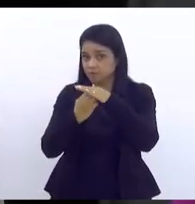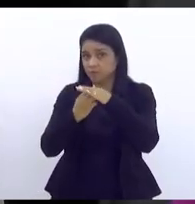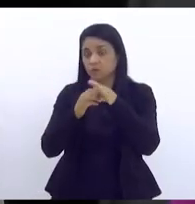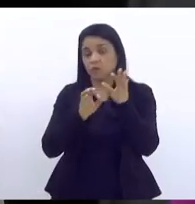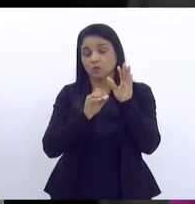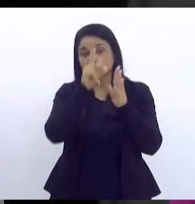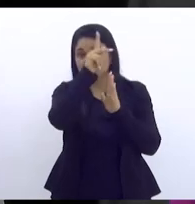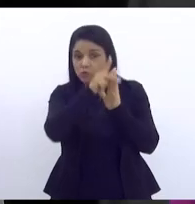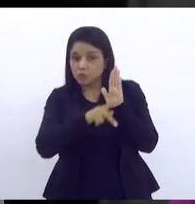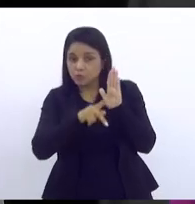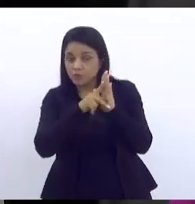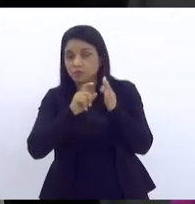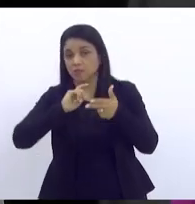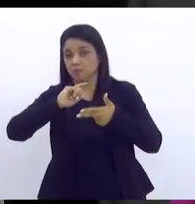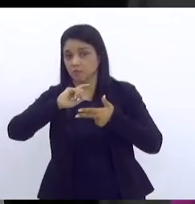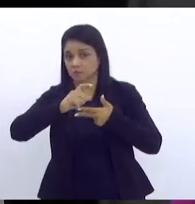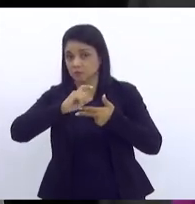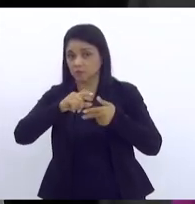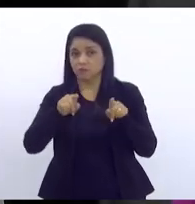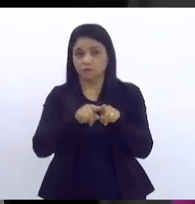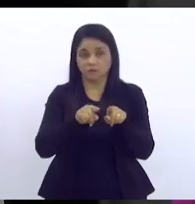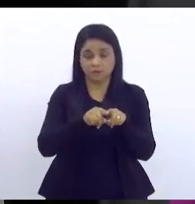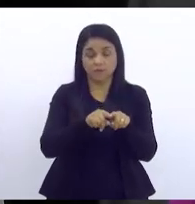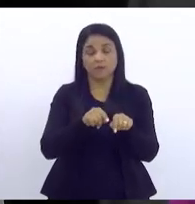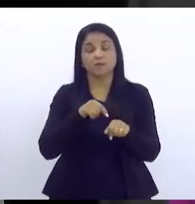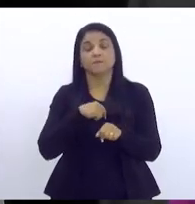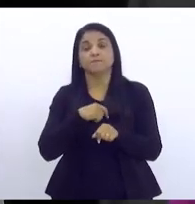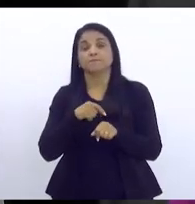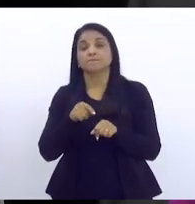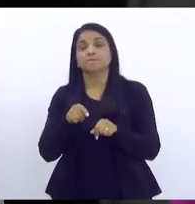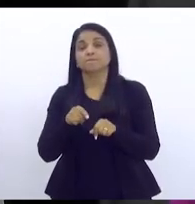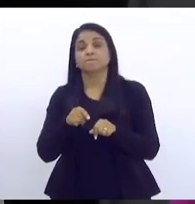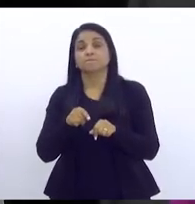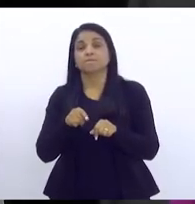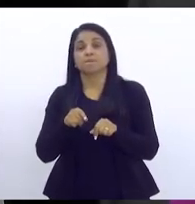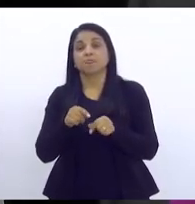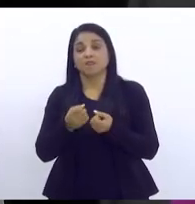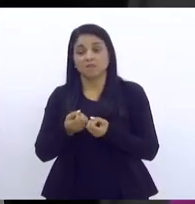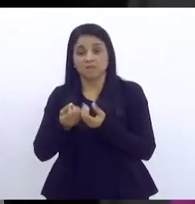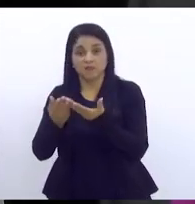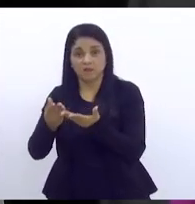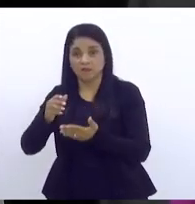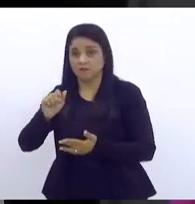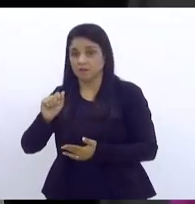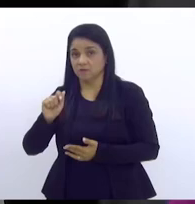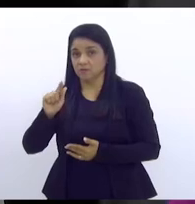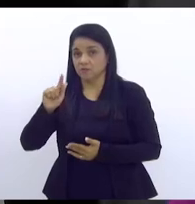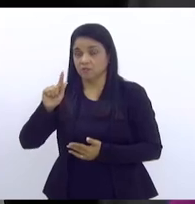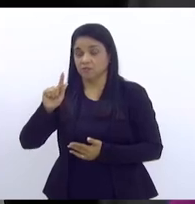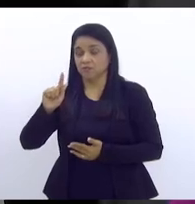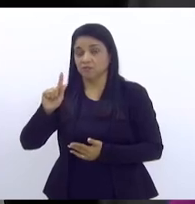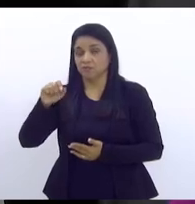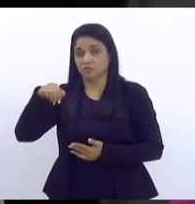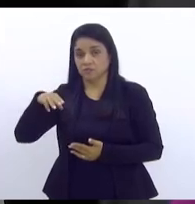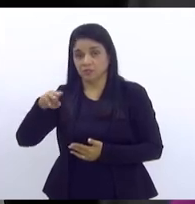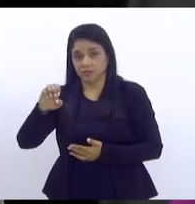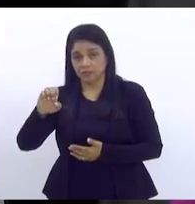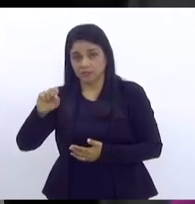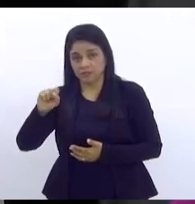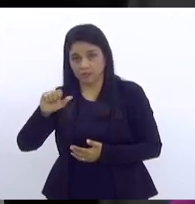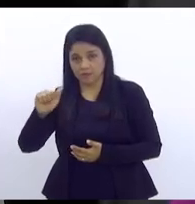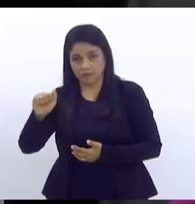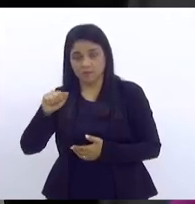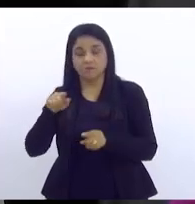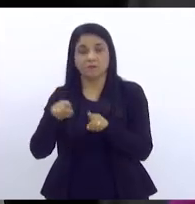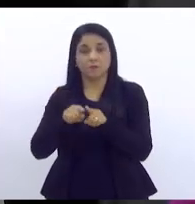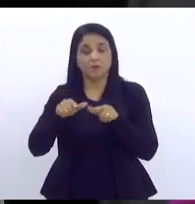projetos executivos E aí entregarem eh eh na agência eh para apreciação da agência reguladora que tem que ser submetido também